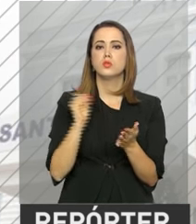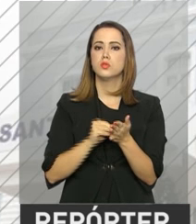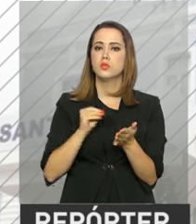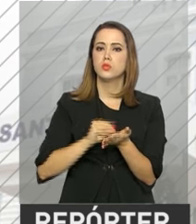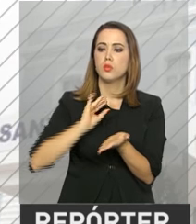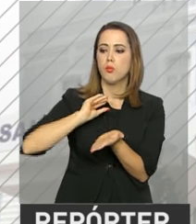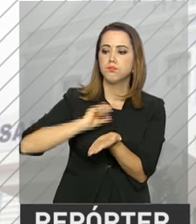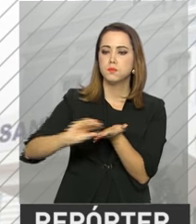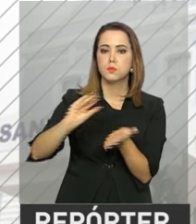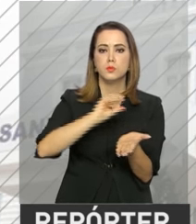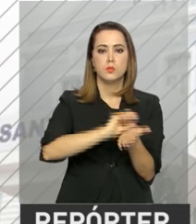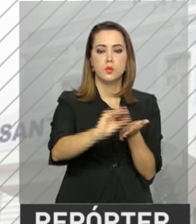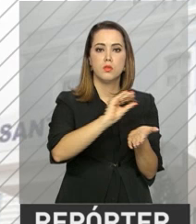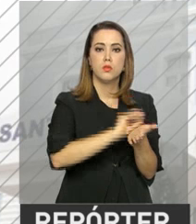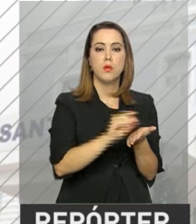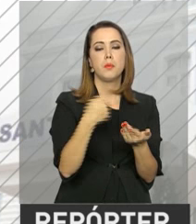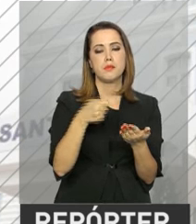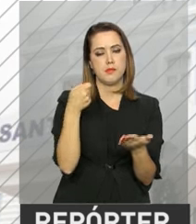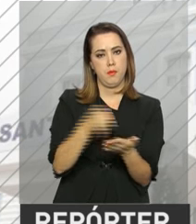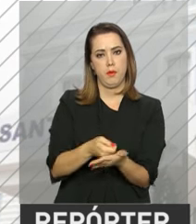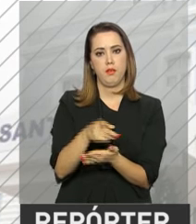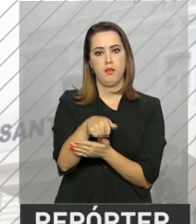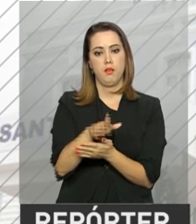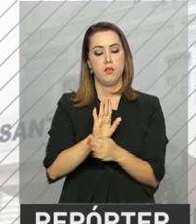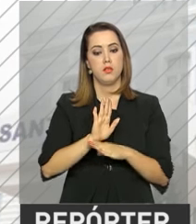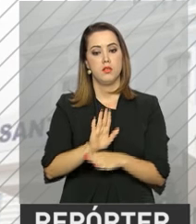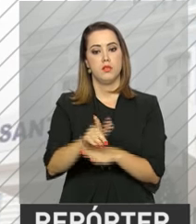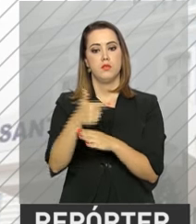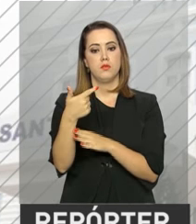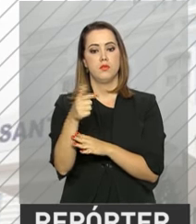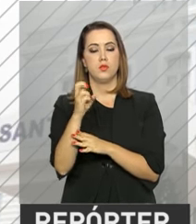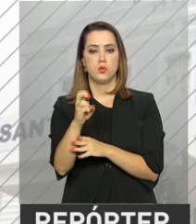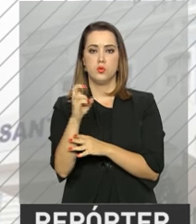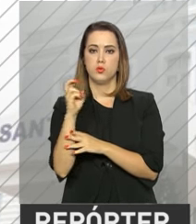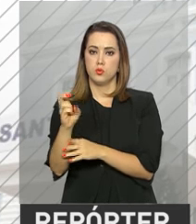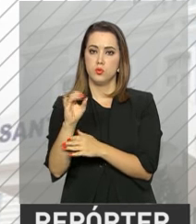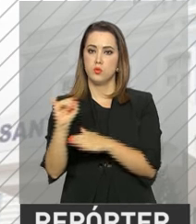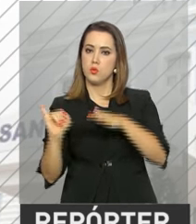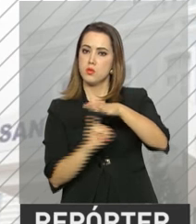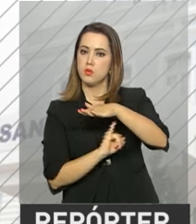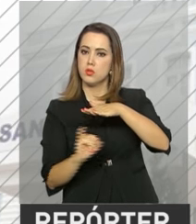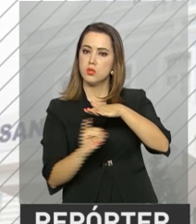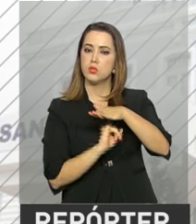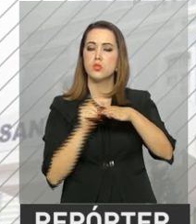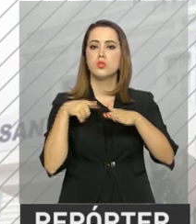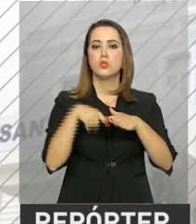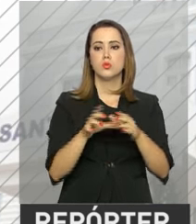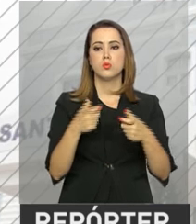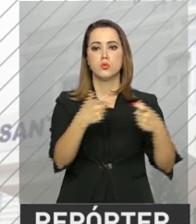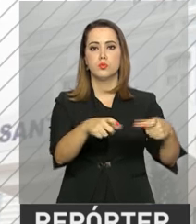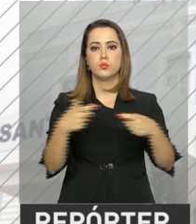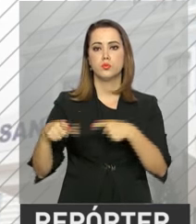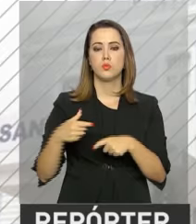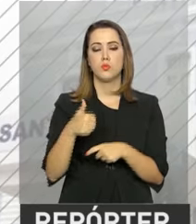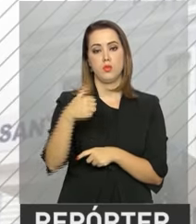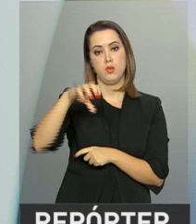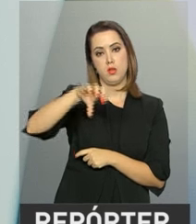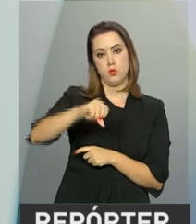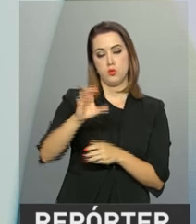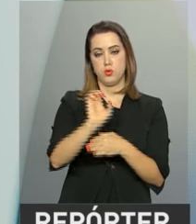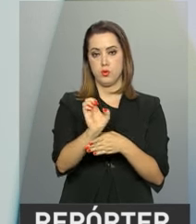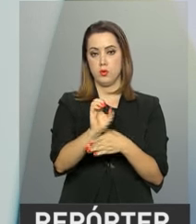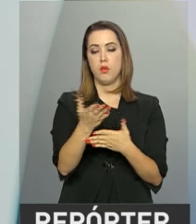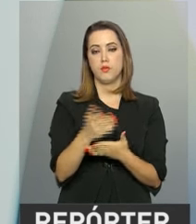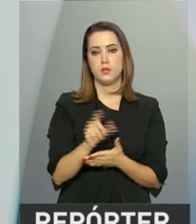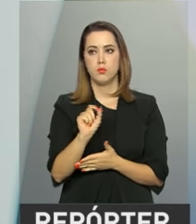sido pagas e vão beneficiar 255 instituições localizadas em 19 estados.